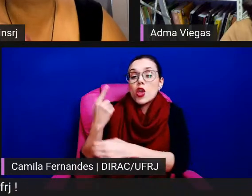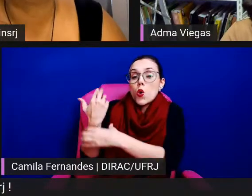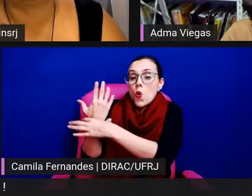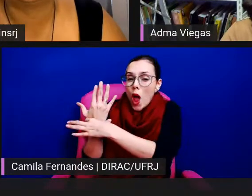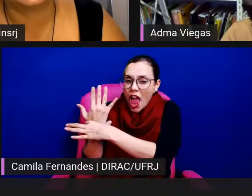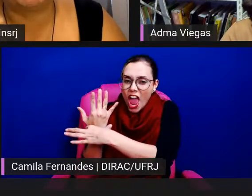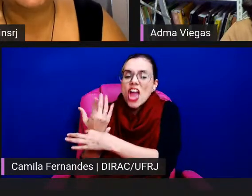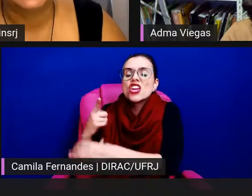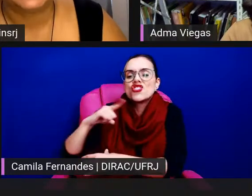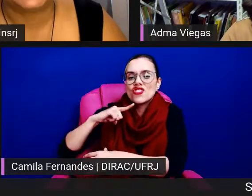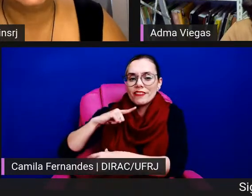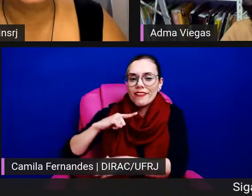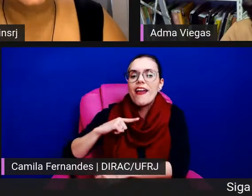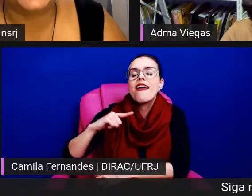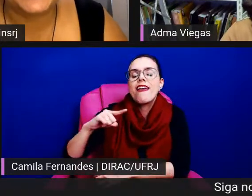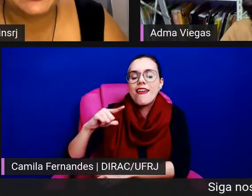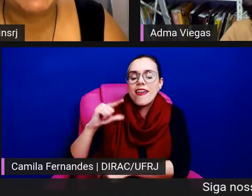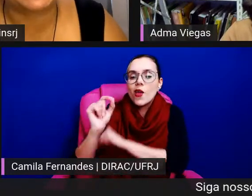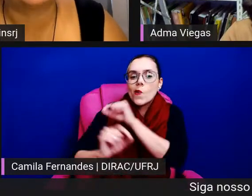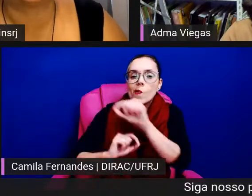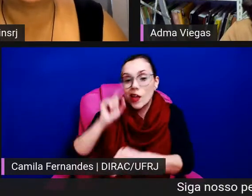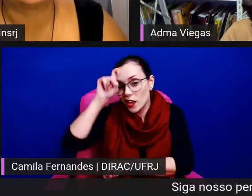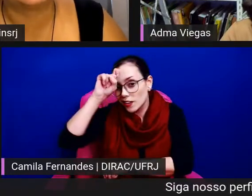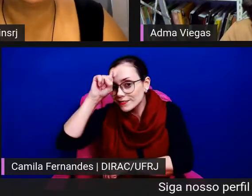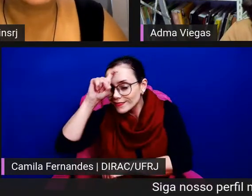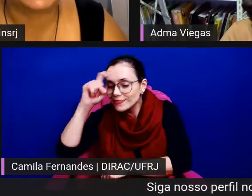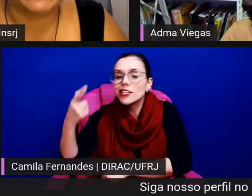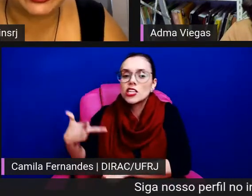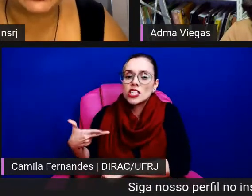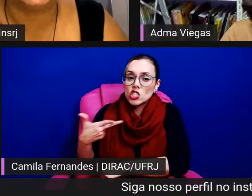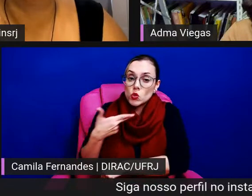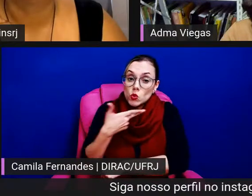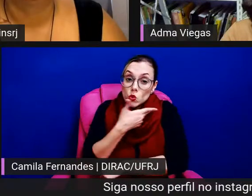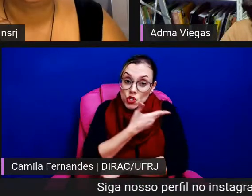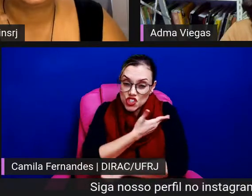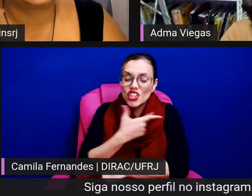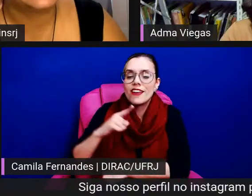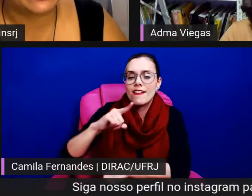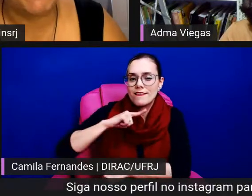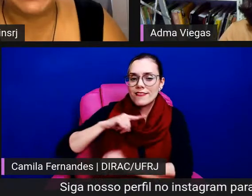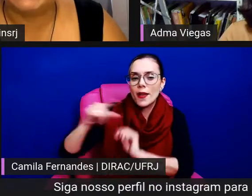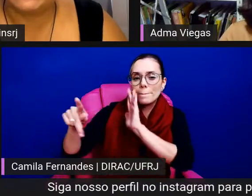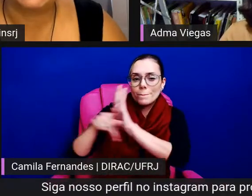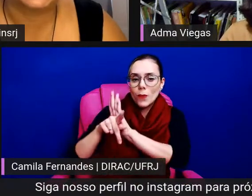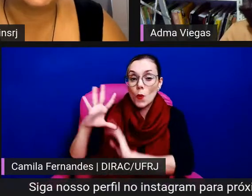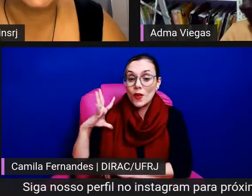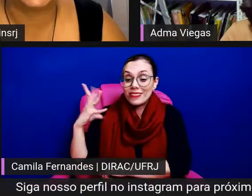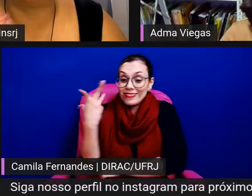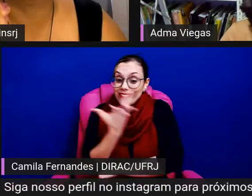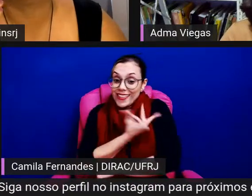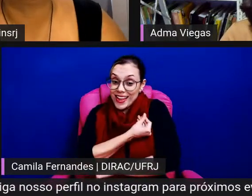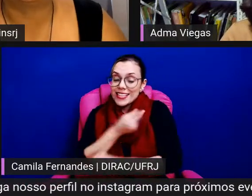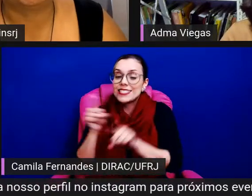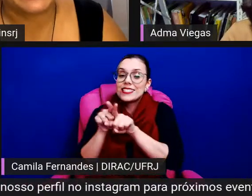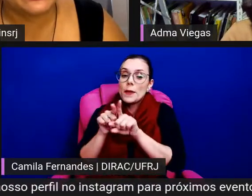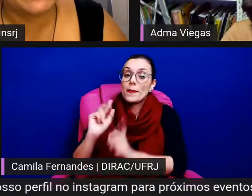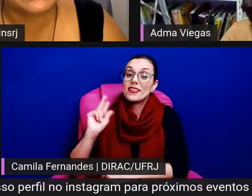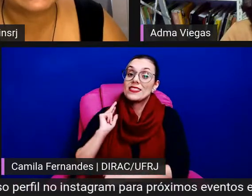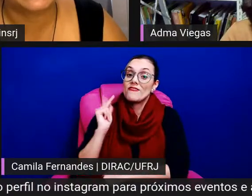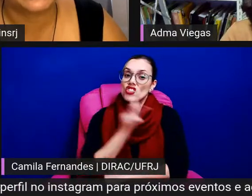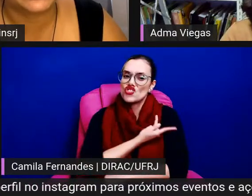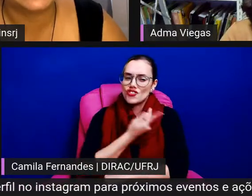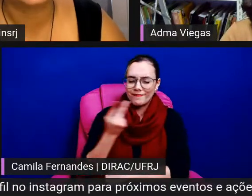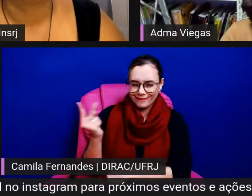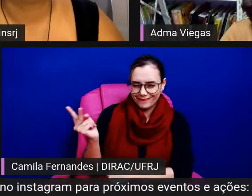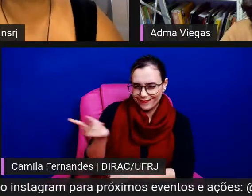que propicia, por exemplo, as cirurgias para as pessoas trans e travestis, está completamente sucateado, já não tem feito